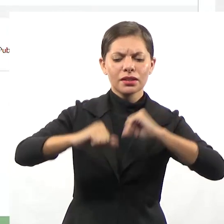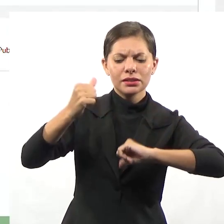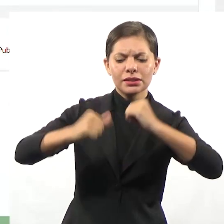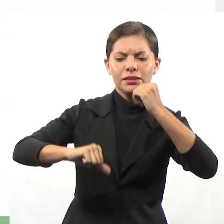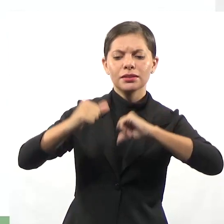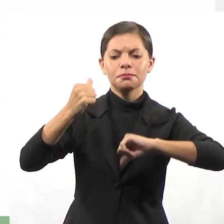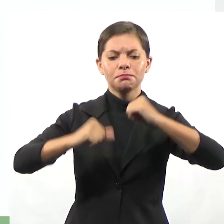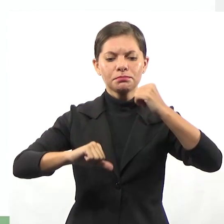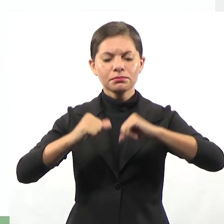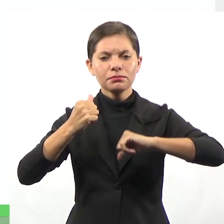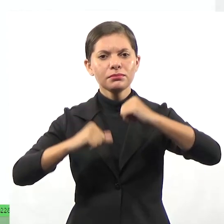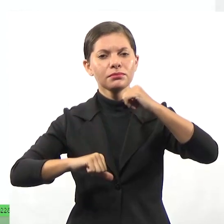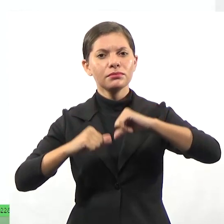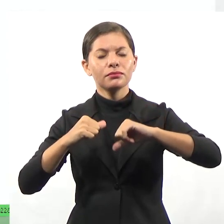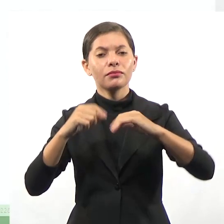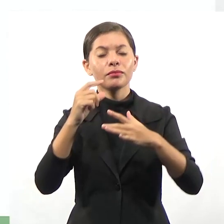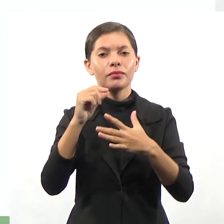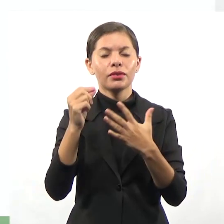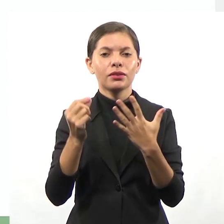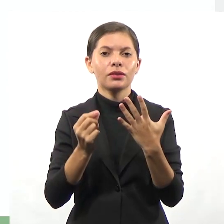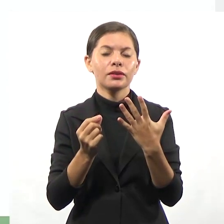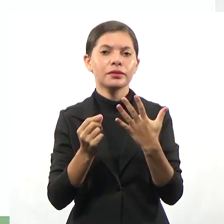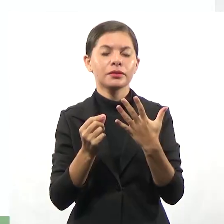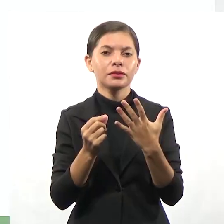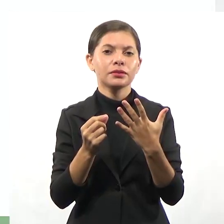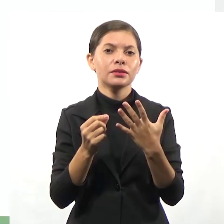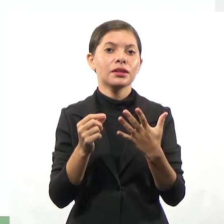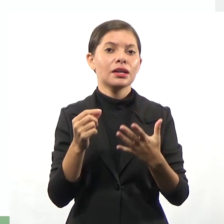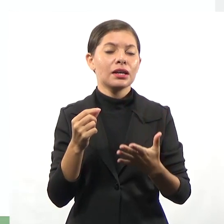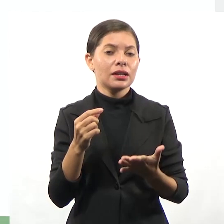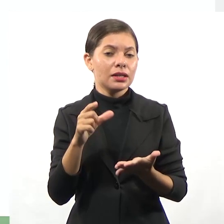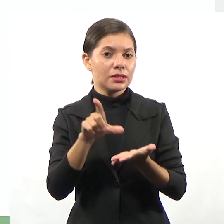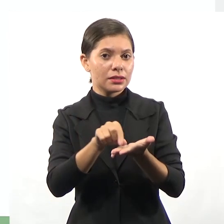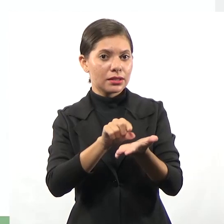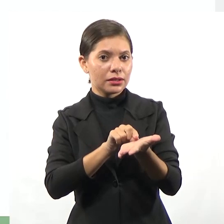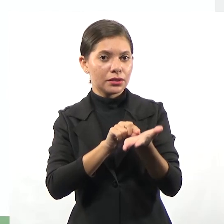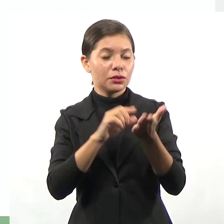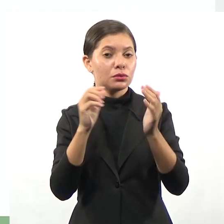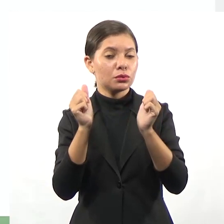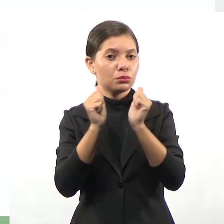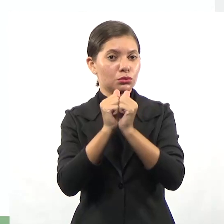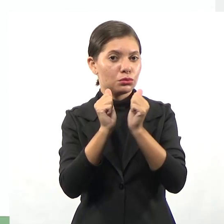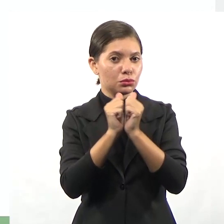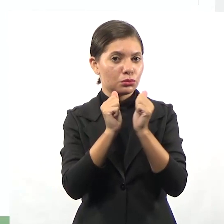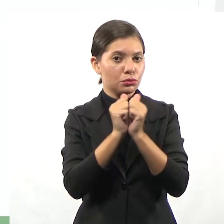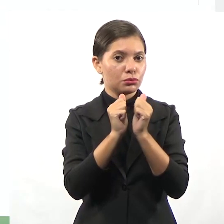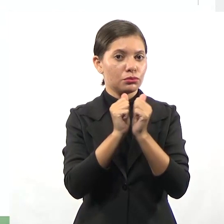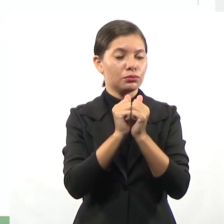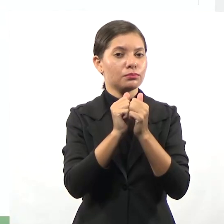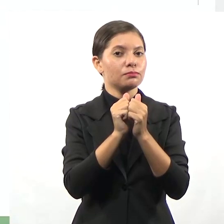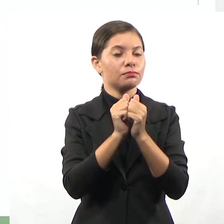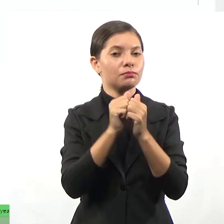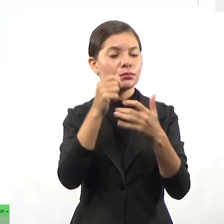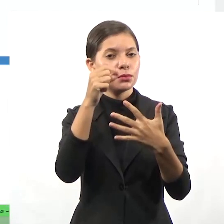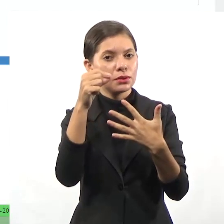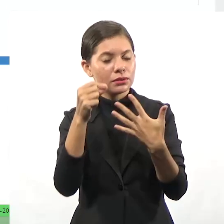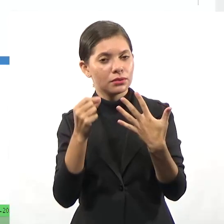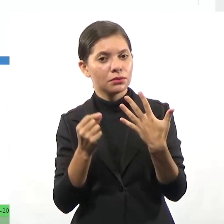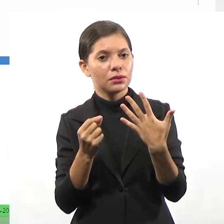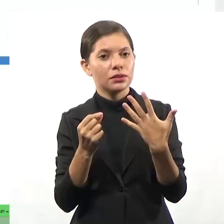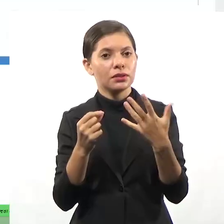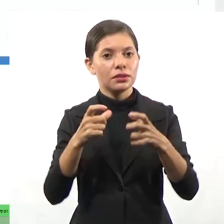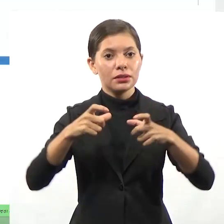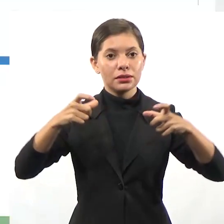estão agregados por categoria, e as grandes áreas de conhecimento, então, ó, cliquei em Analytic Views e